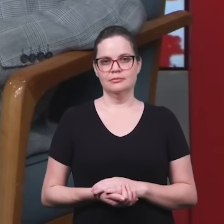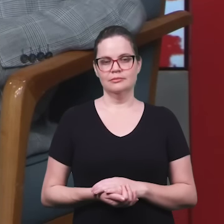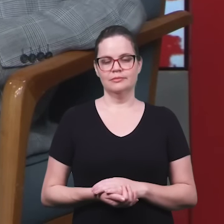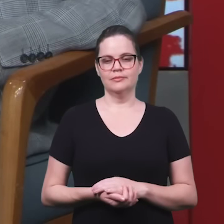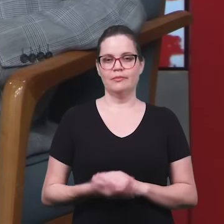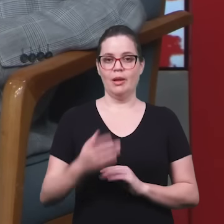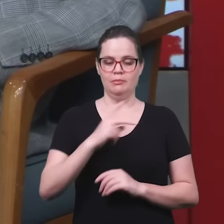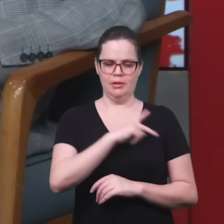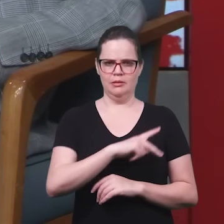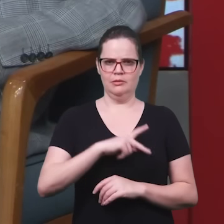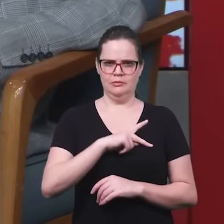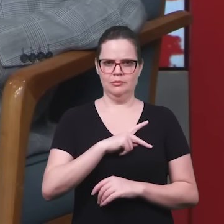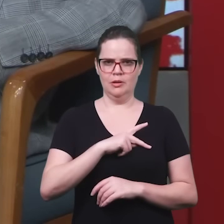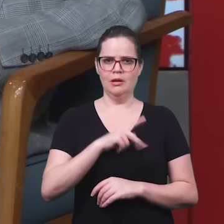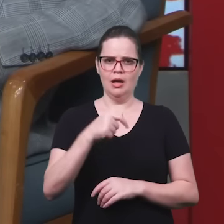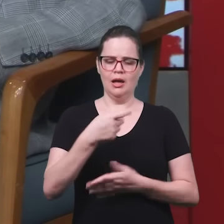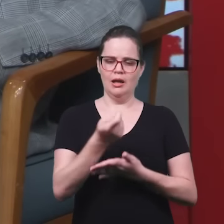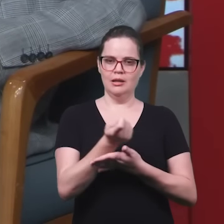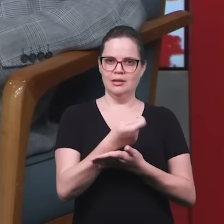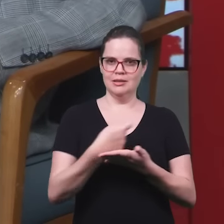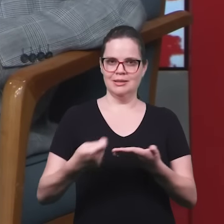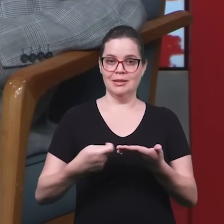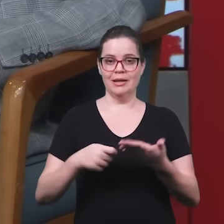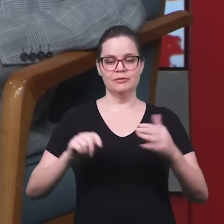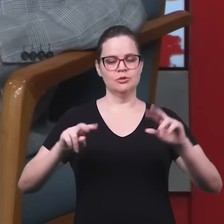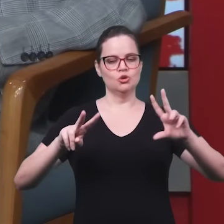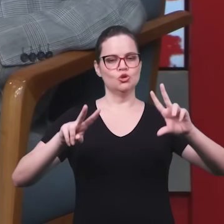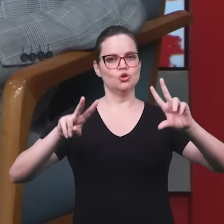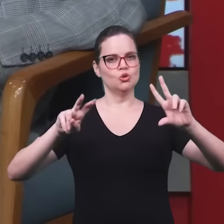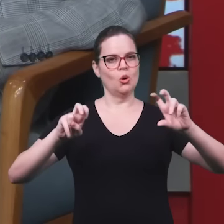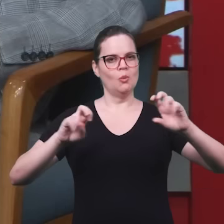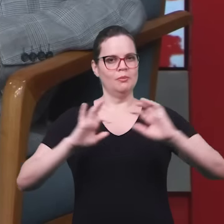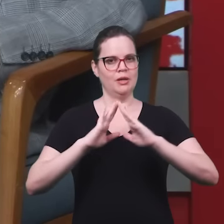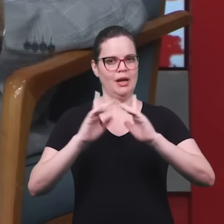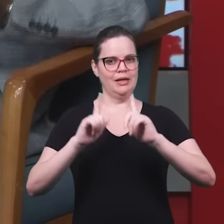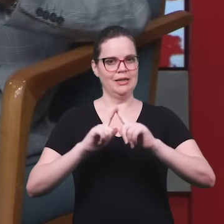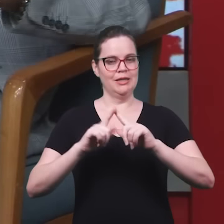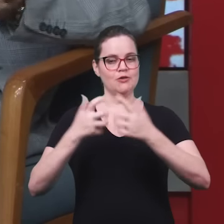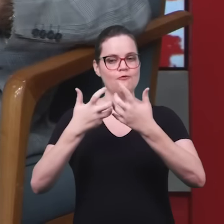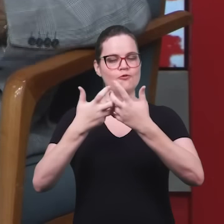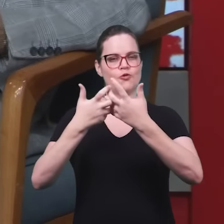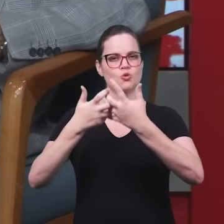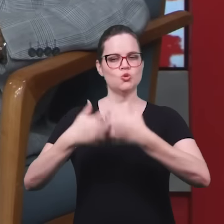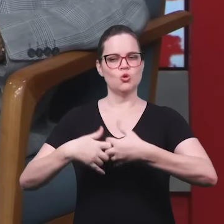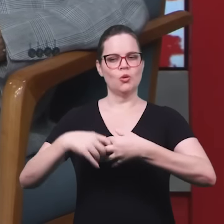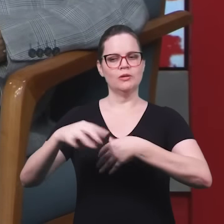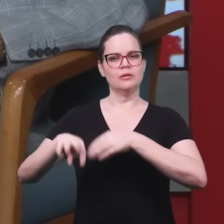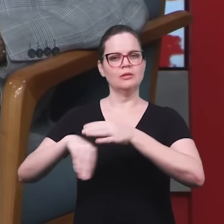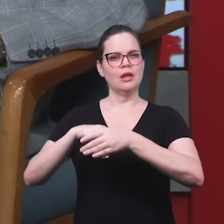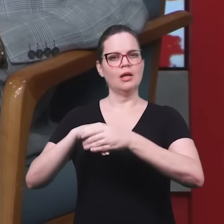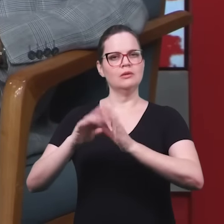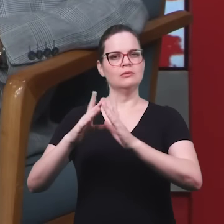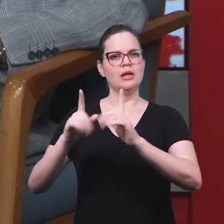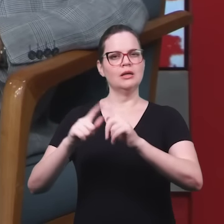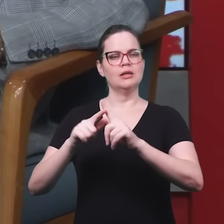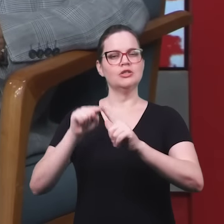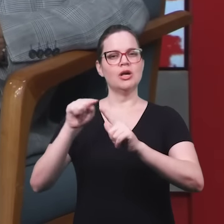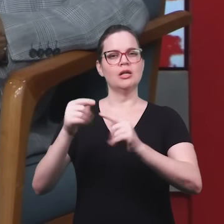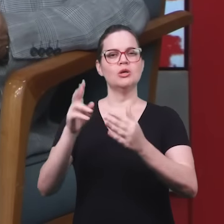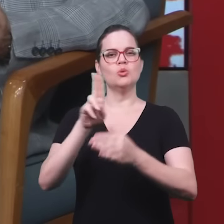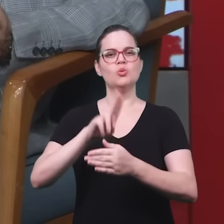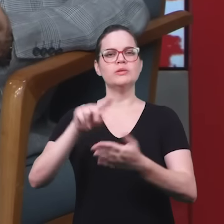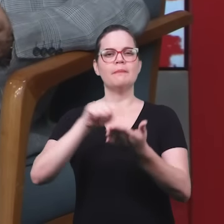fala a respeito da igreja e mostra a igreja, apresenta a igreja como